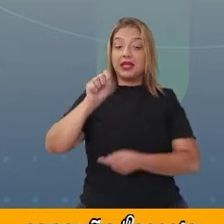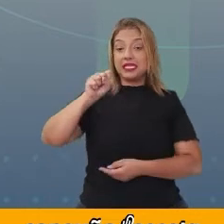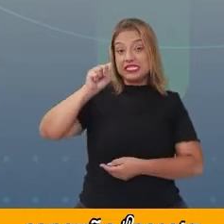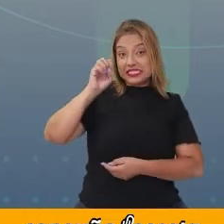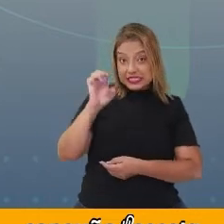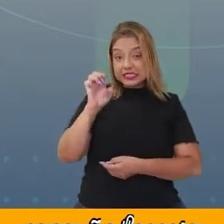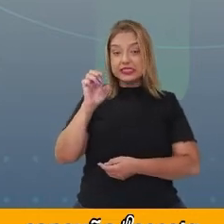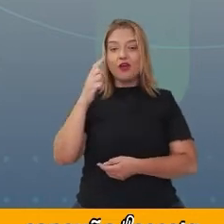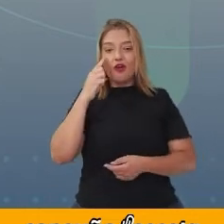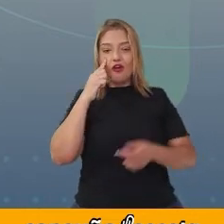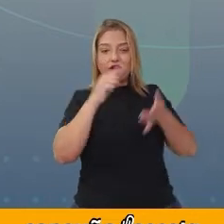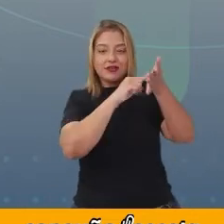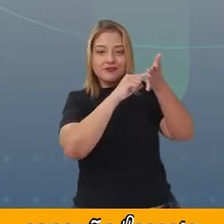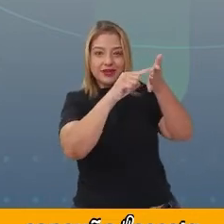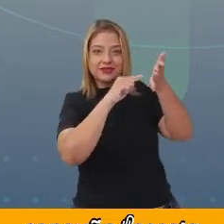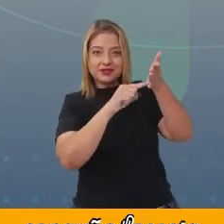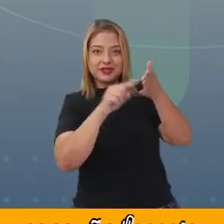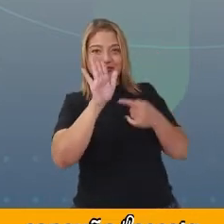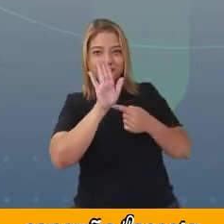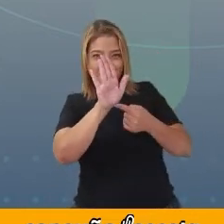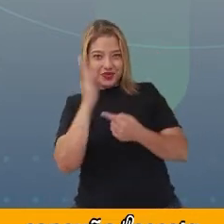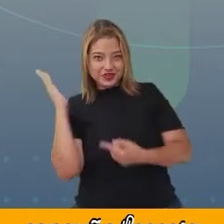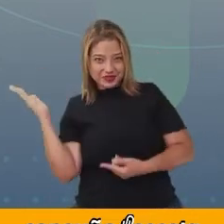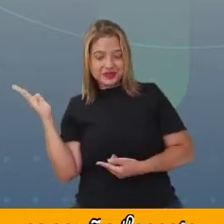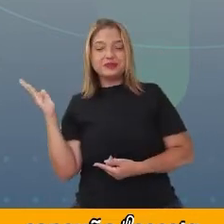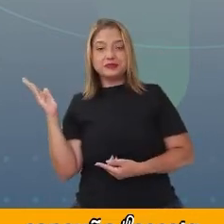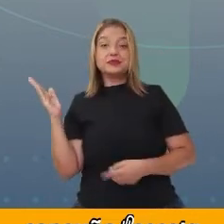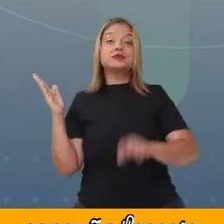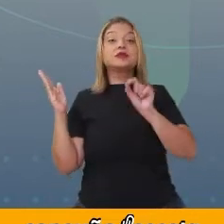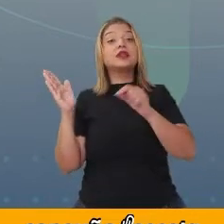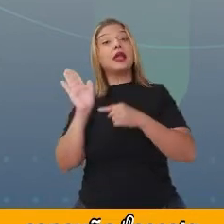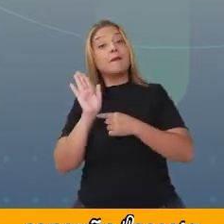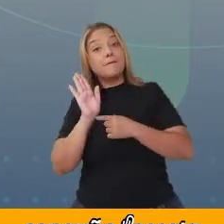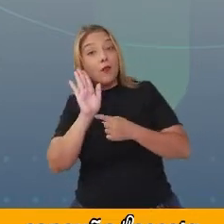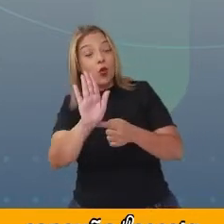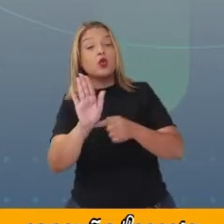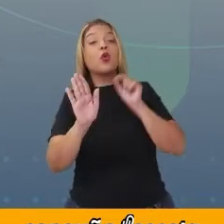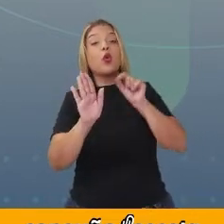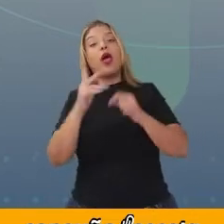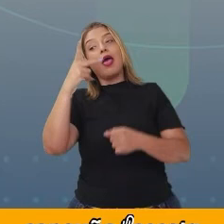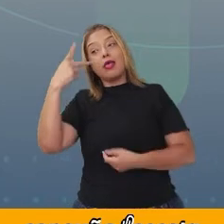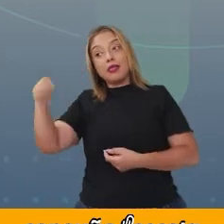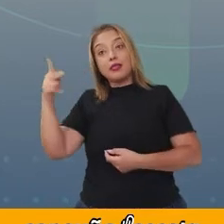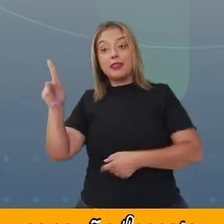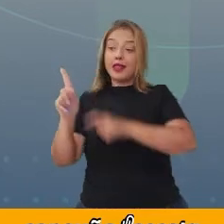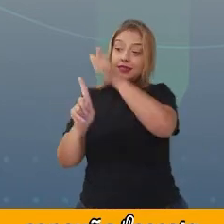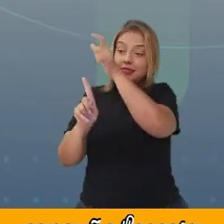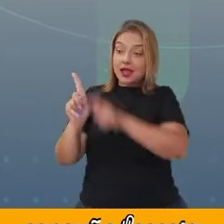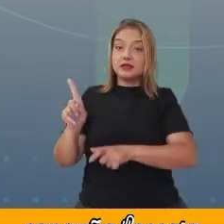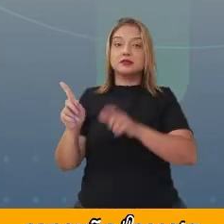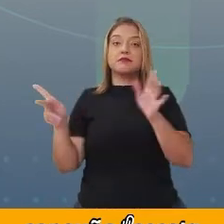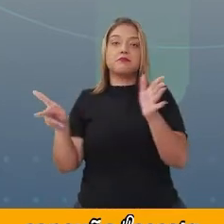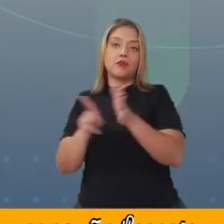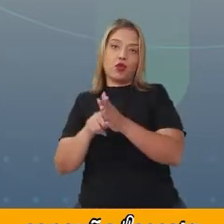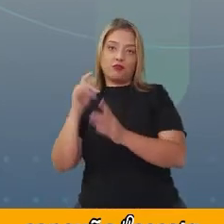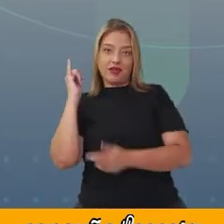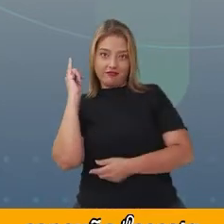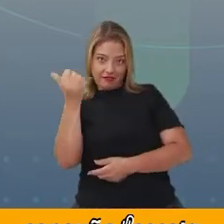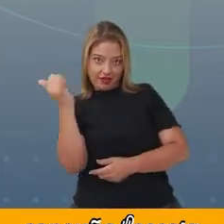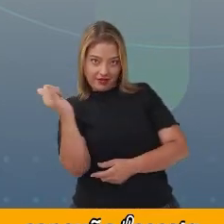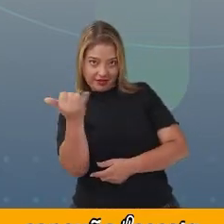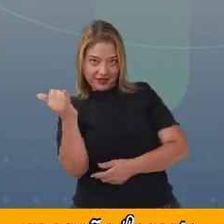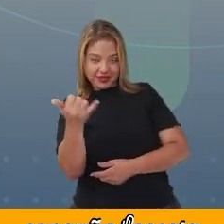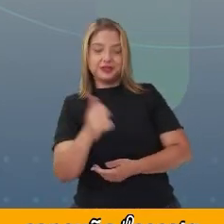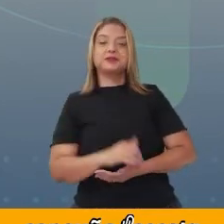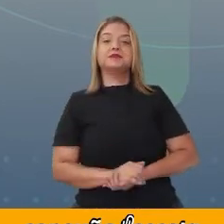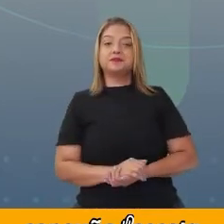aí, dei uma checada, para demarcar que era a fala de Narciso e não a dele. No discurso